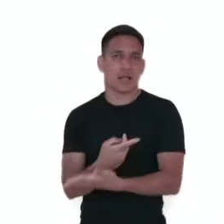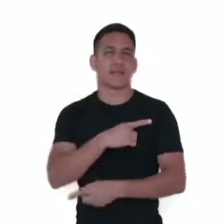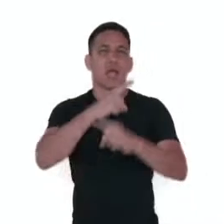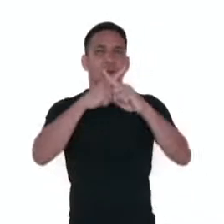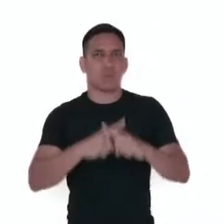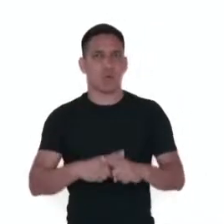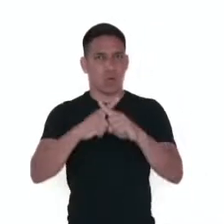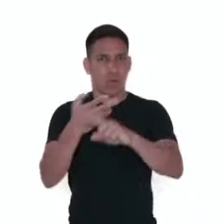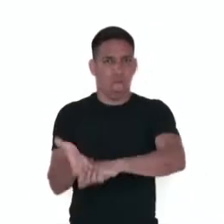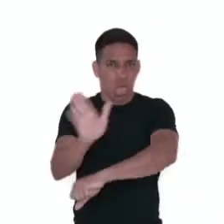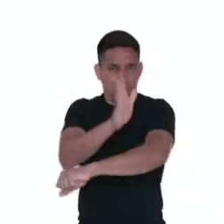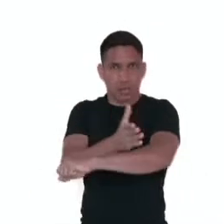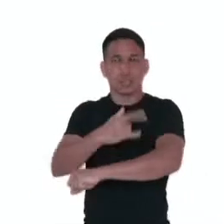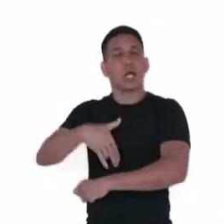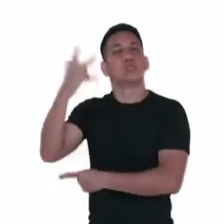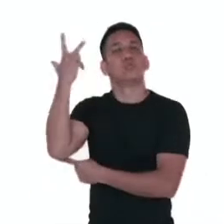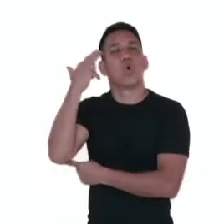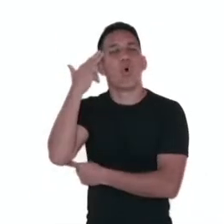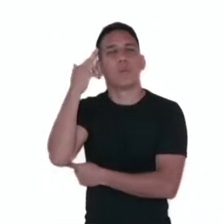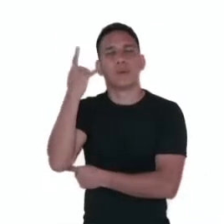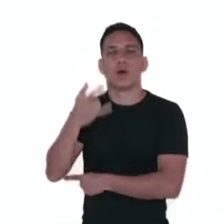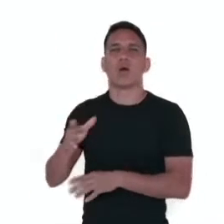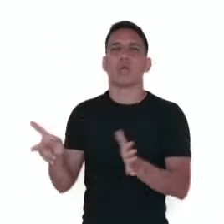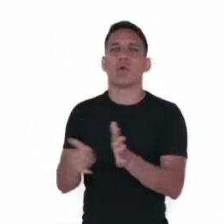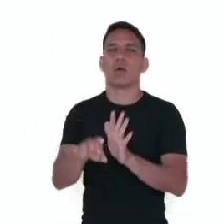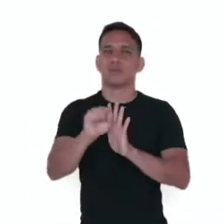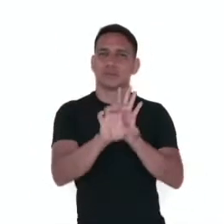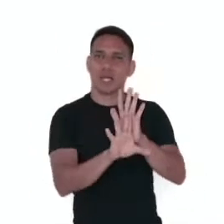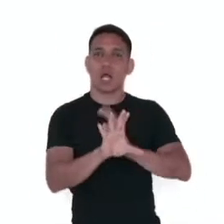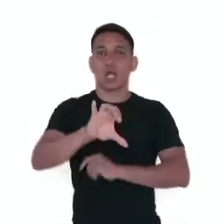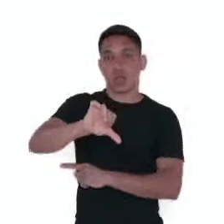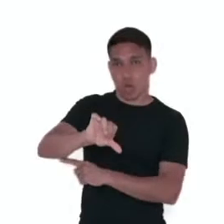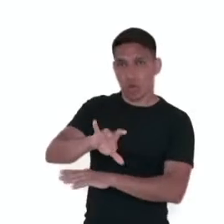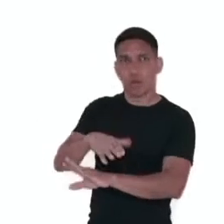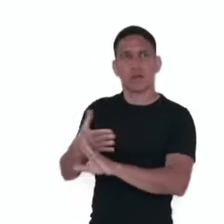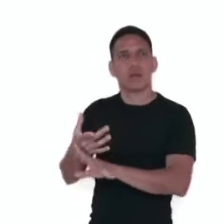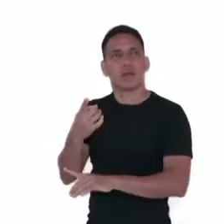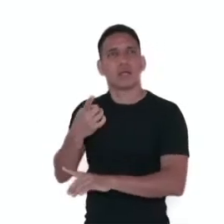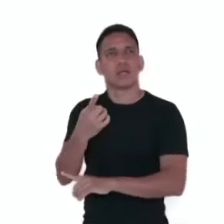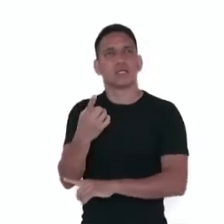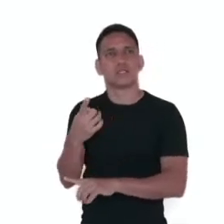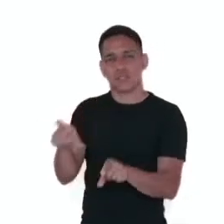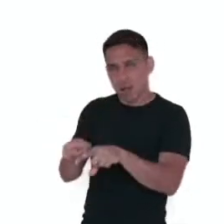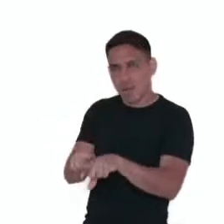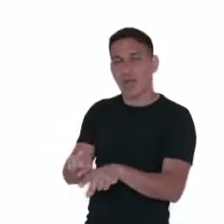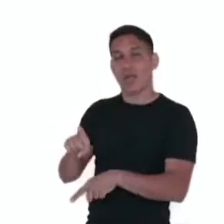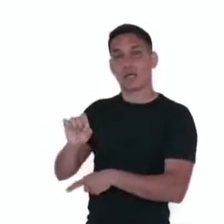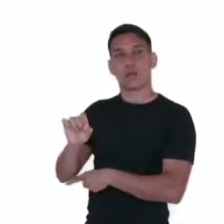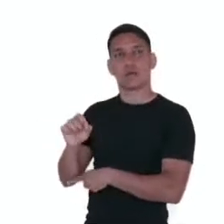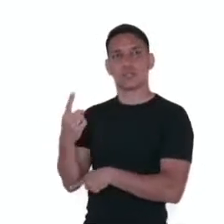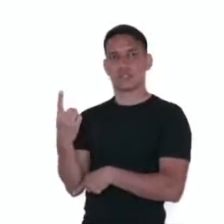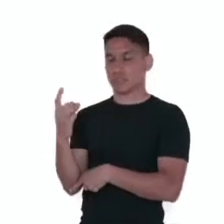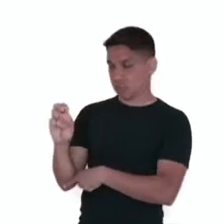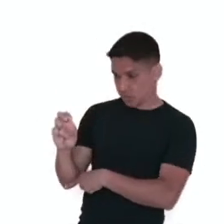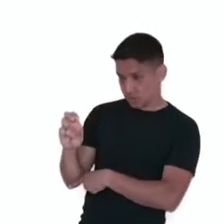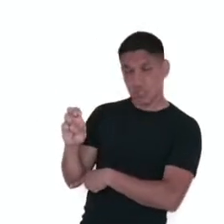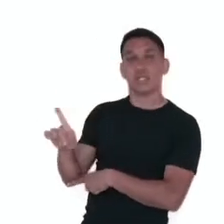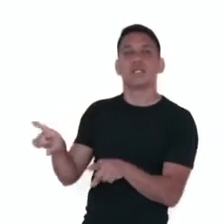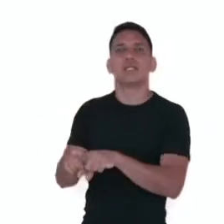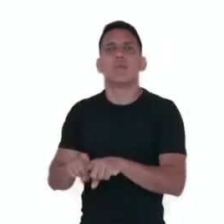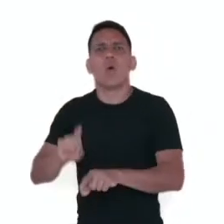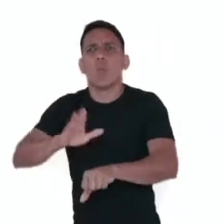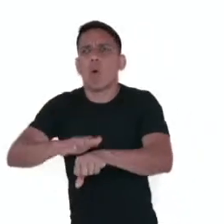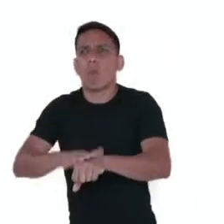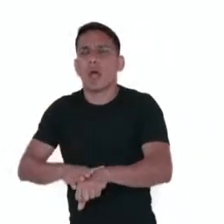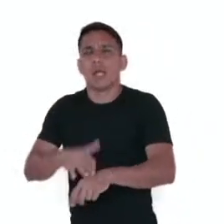medievais, muito comuns na Europa nos séculos 9 e 15, de manter os cavaleiros preparados militarmente, quando não se tinha batalhas,